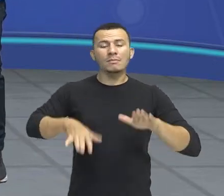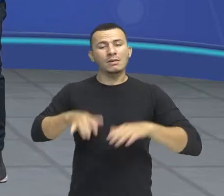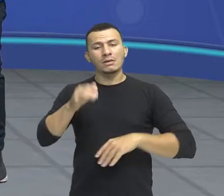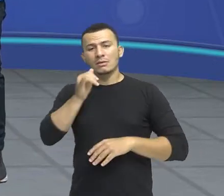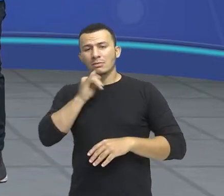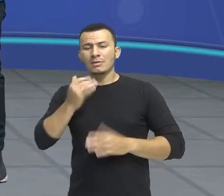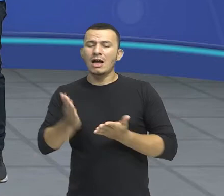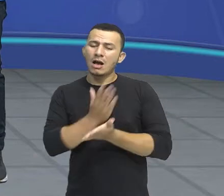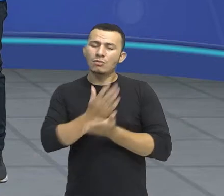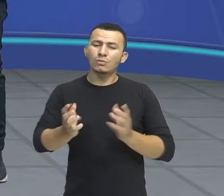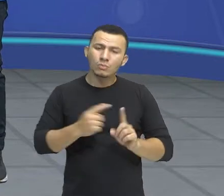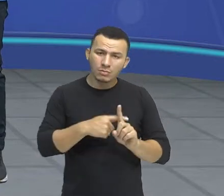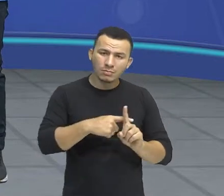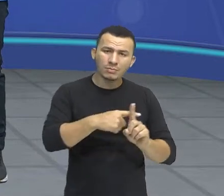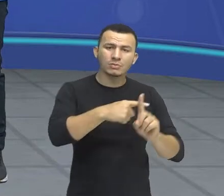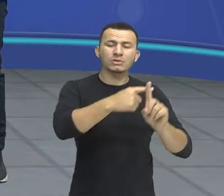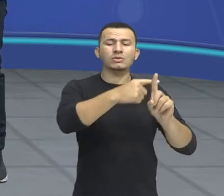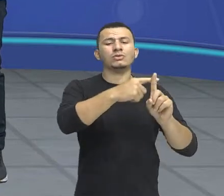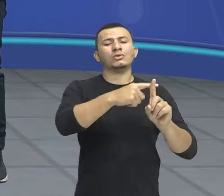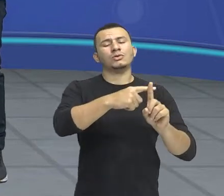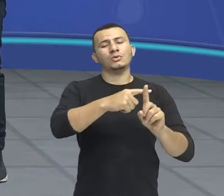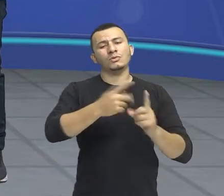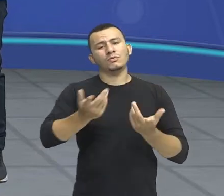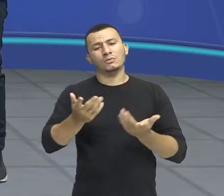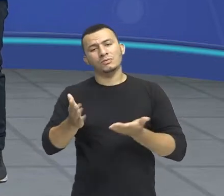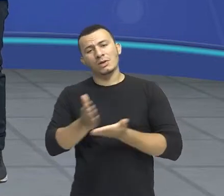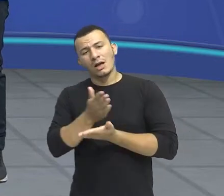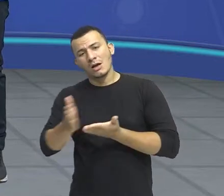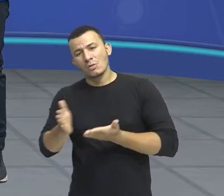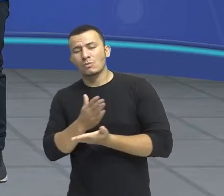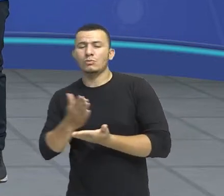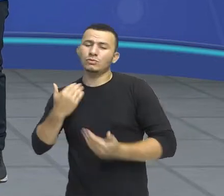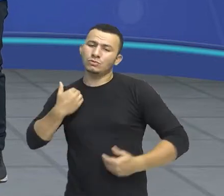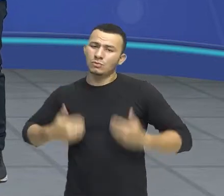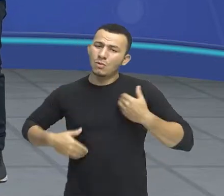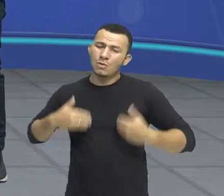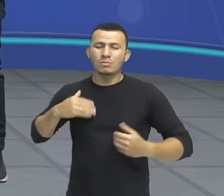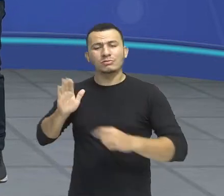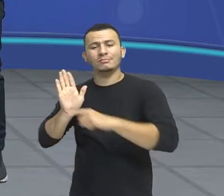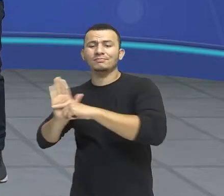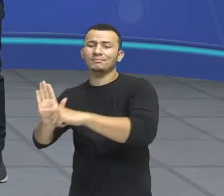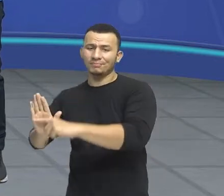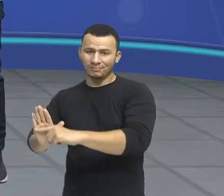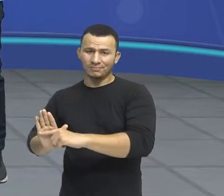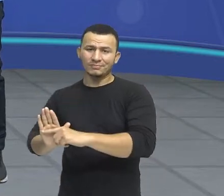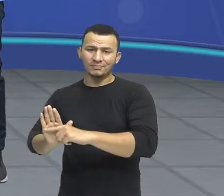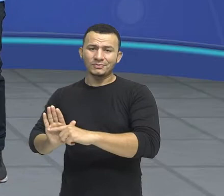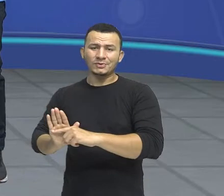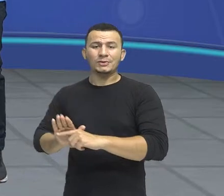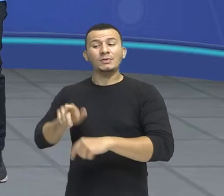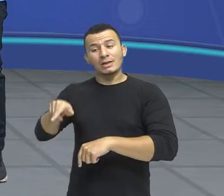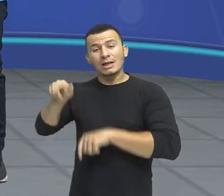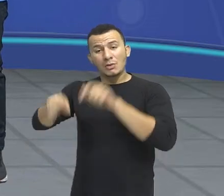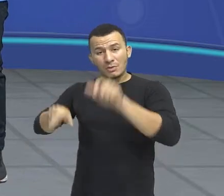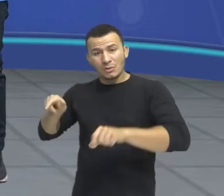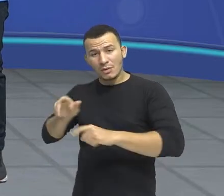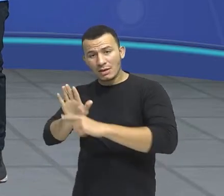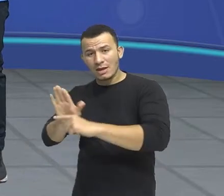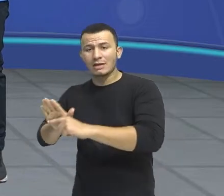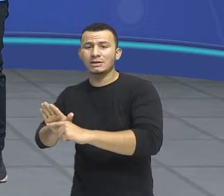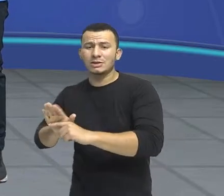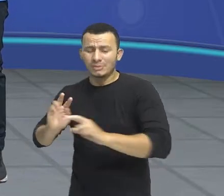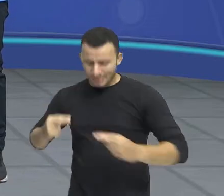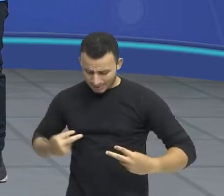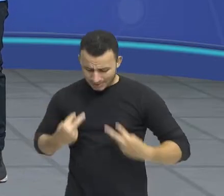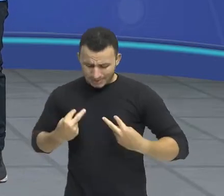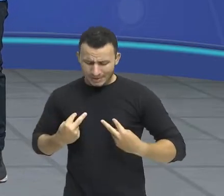muito positivos e determinados estereótipos aspectos muito negativos, que faz com que as pessoas achem que aquilo realmente